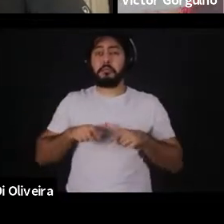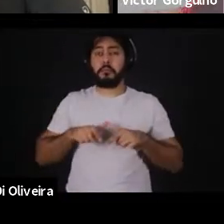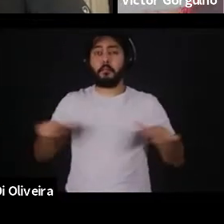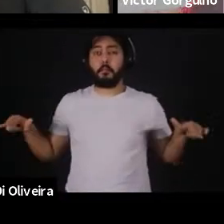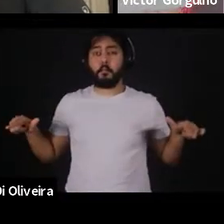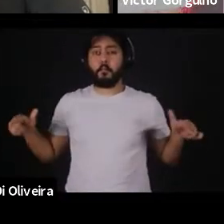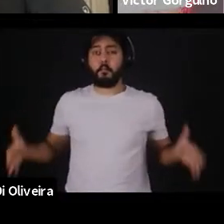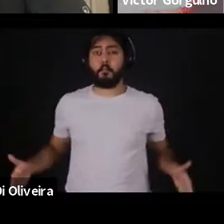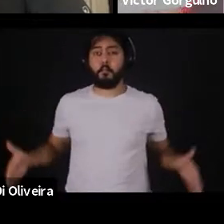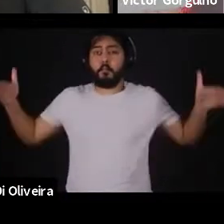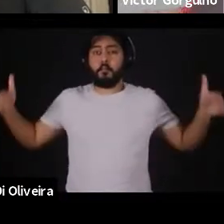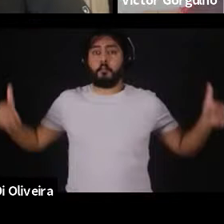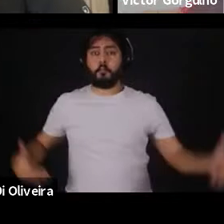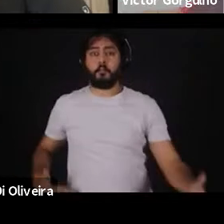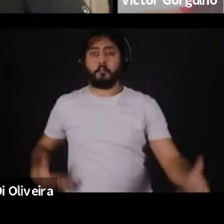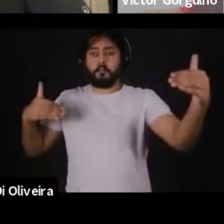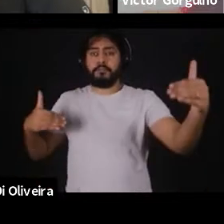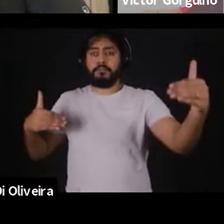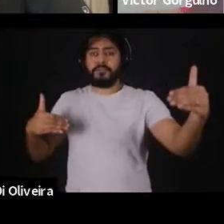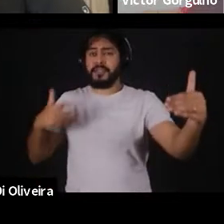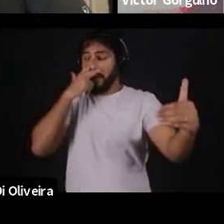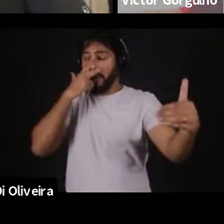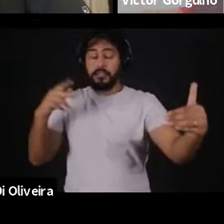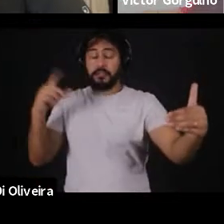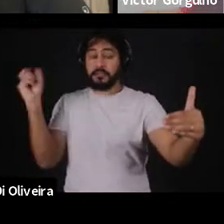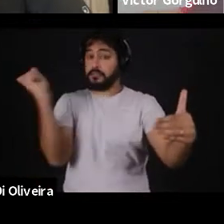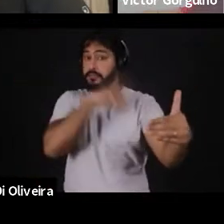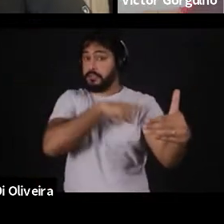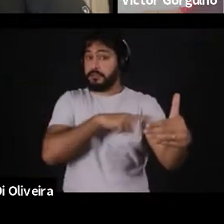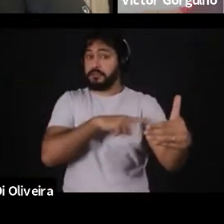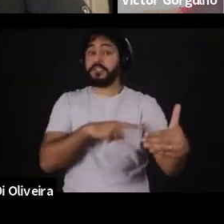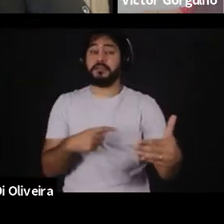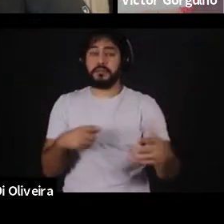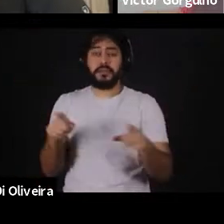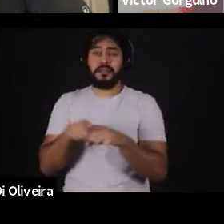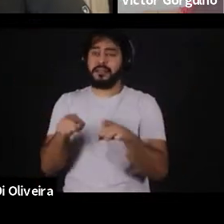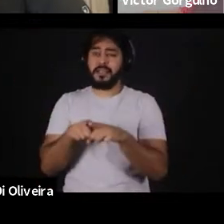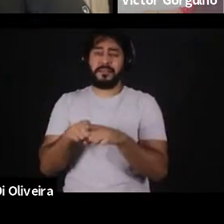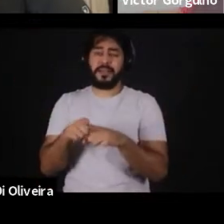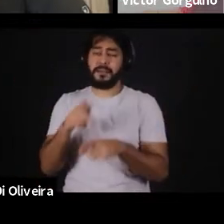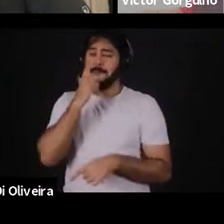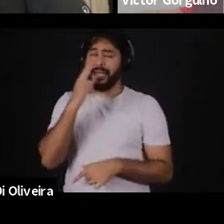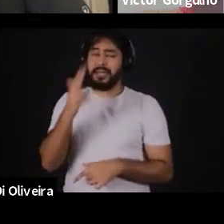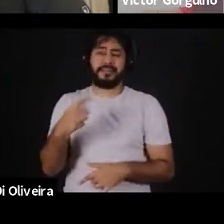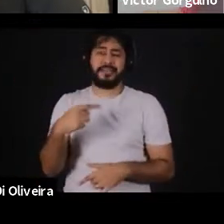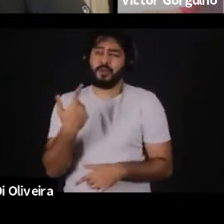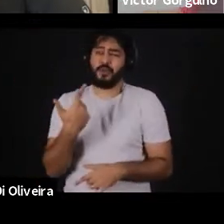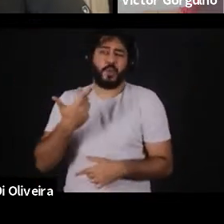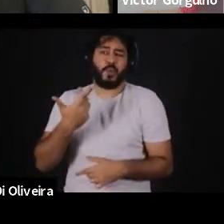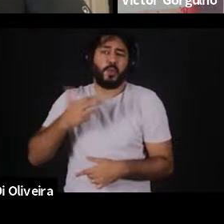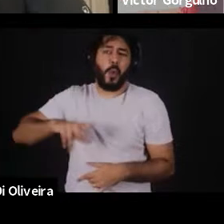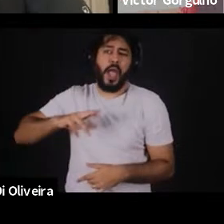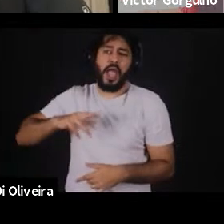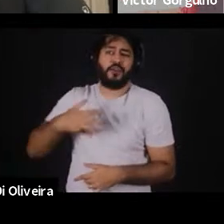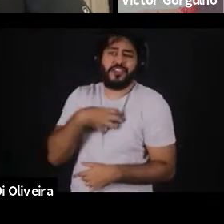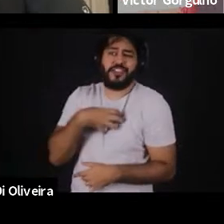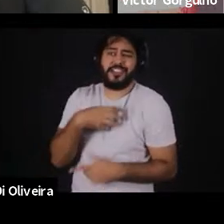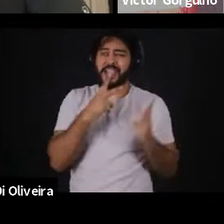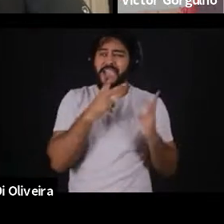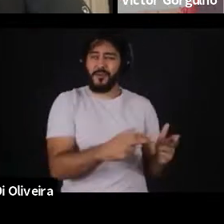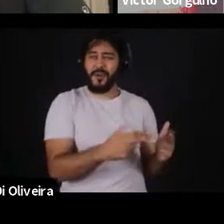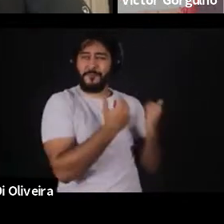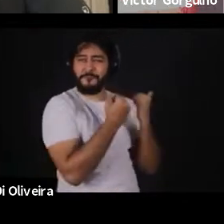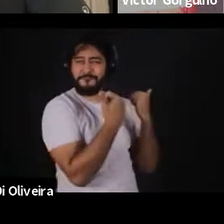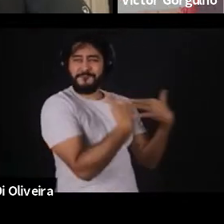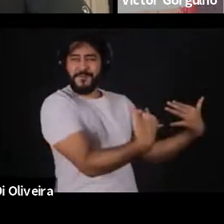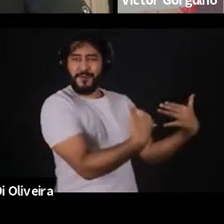parece que fica 3 vezes mais difícil, e ainda assim não é o lugar que a gente chega enquanto tá com o público, assim